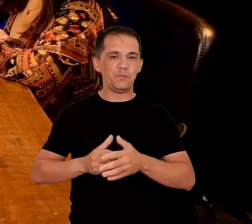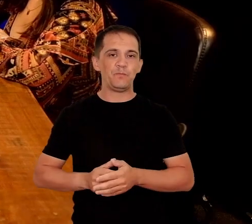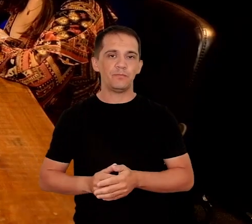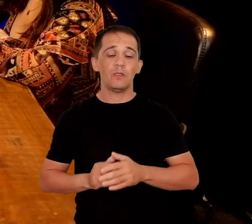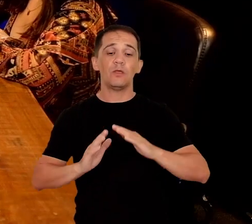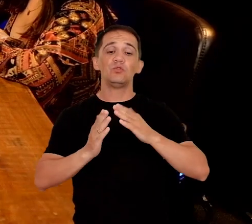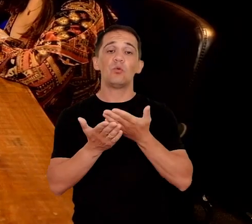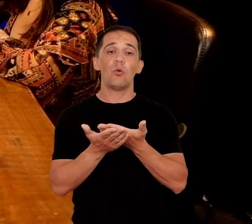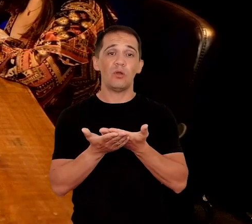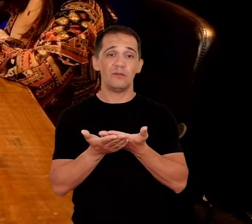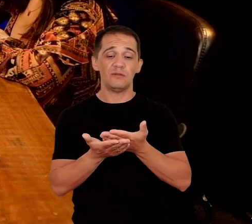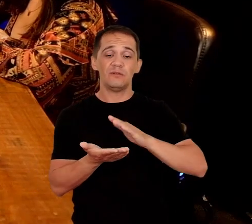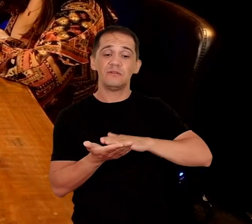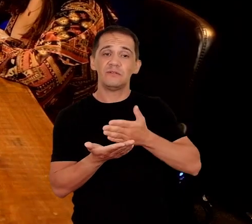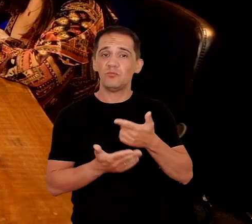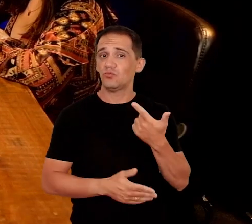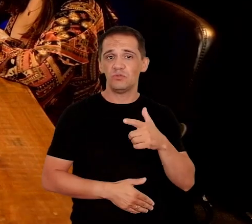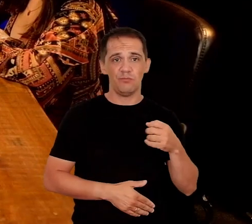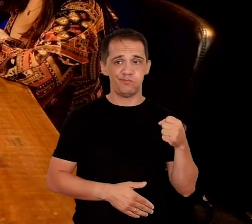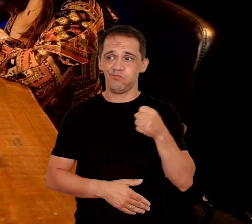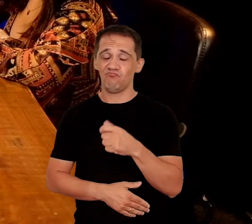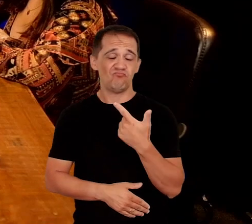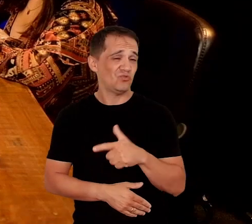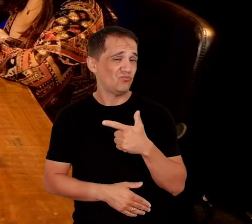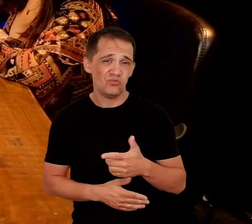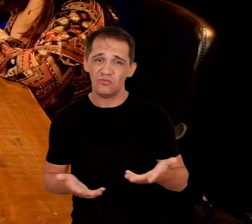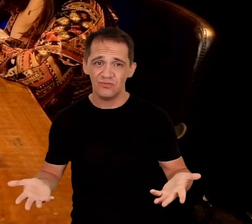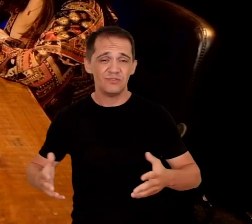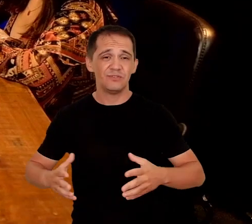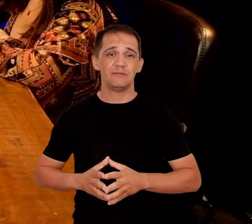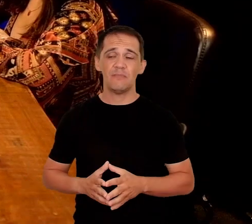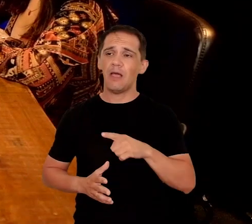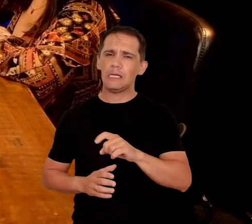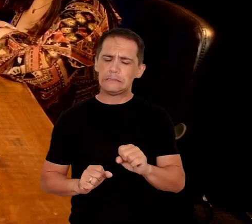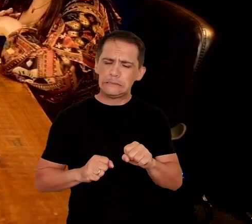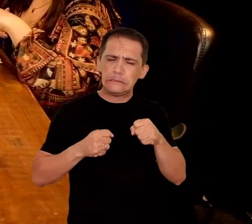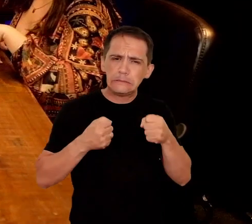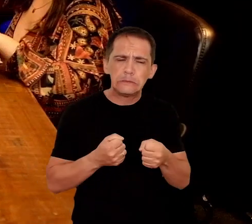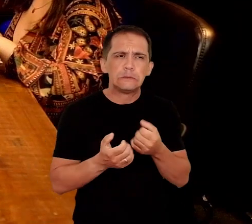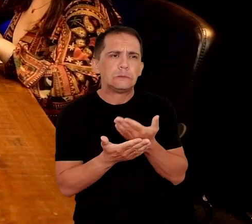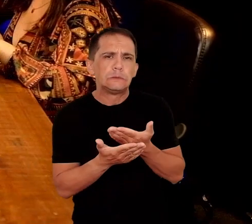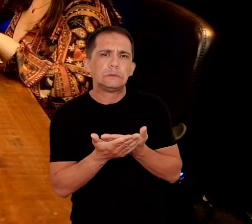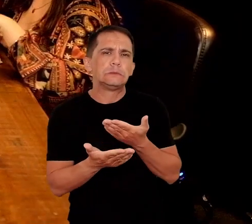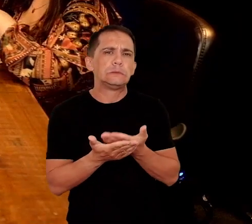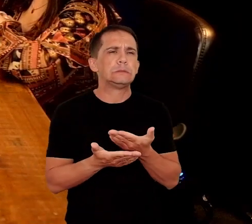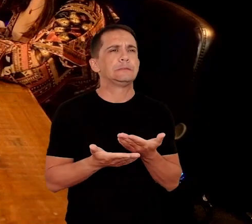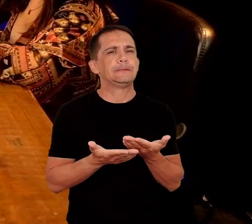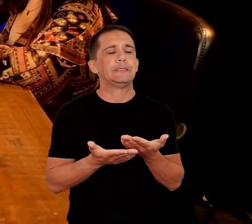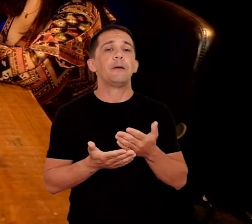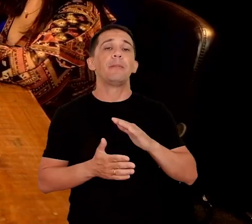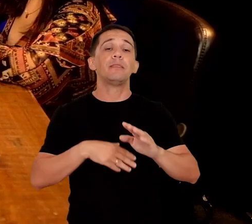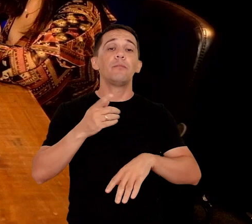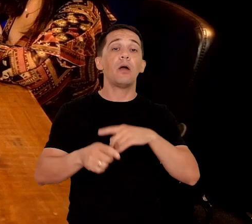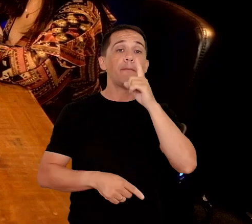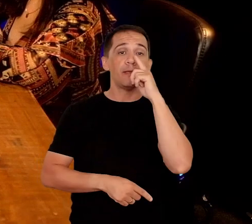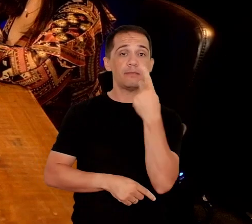ela sinalizava. E como a nossa escola, na época, não tinha intérprete, não tinha uma professora auxiliar, então ela se esforçava em ler. Só que